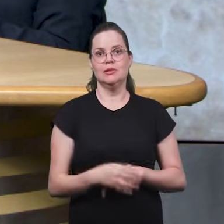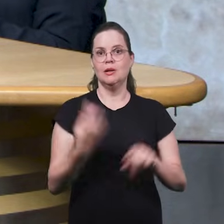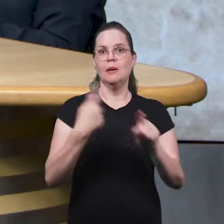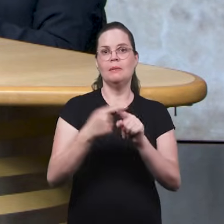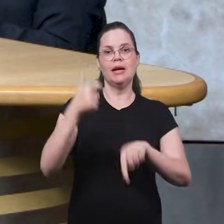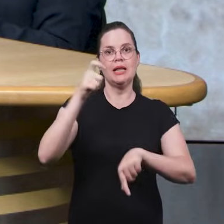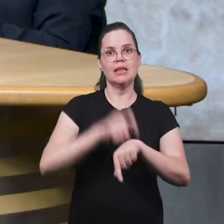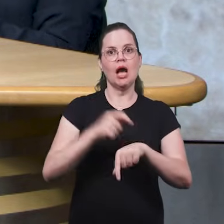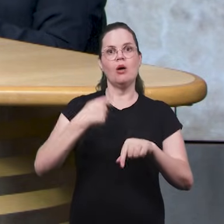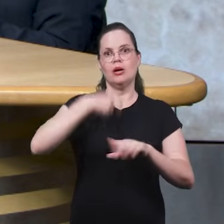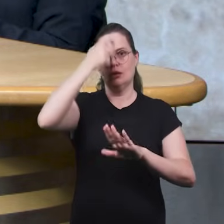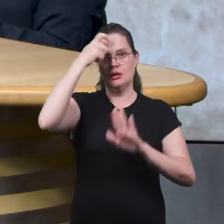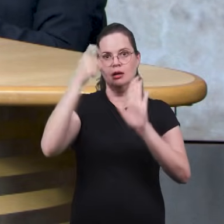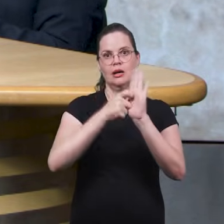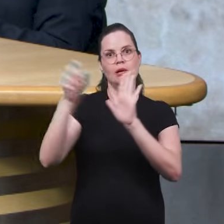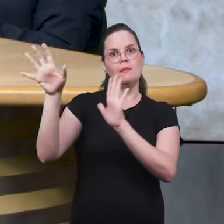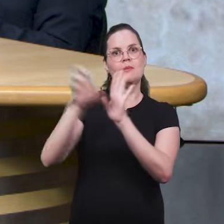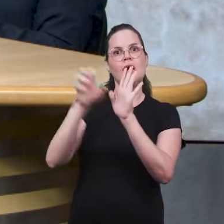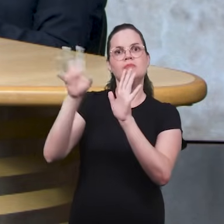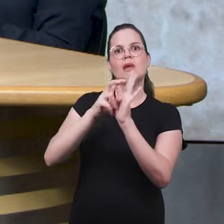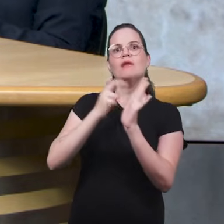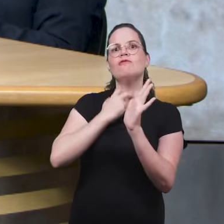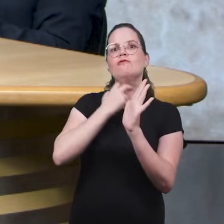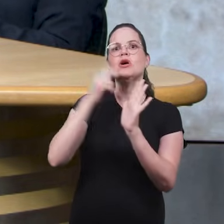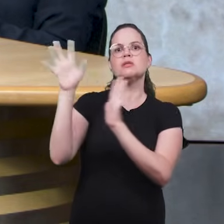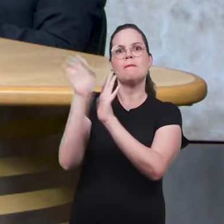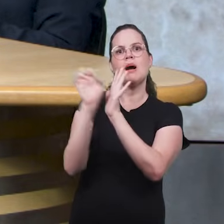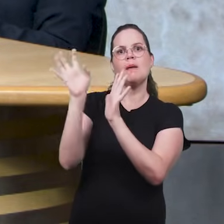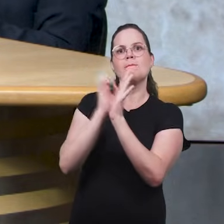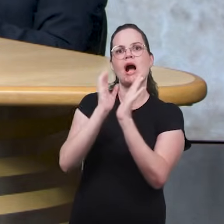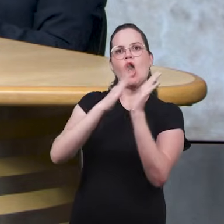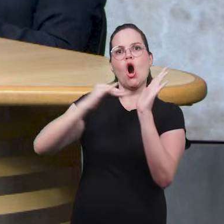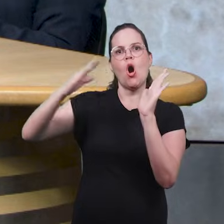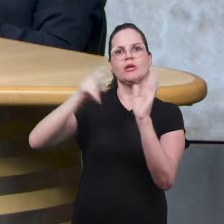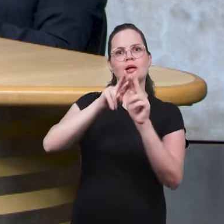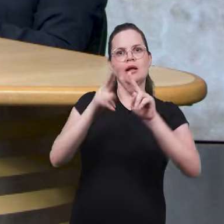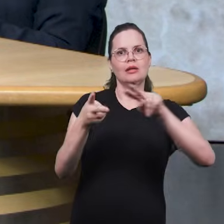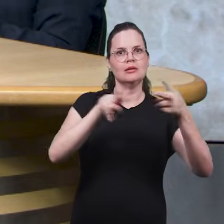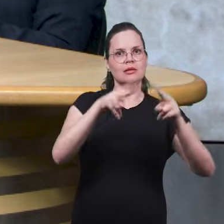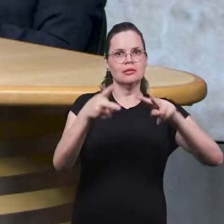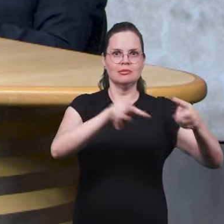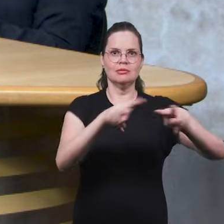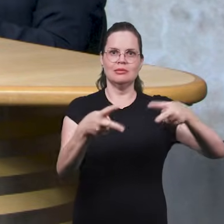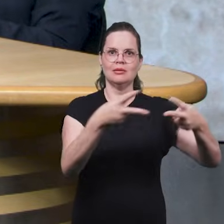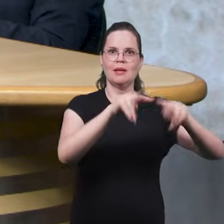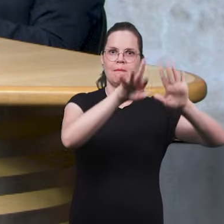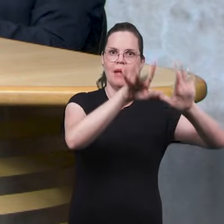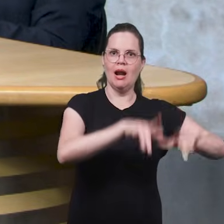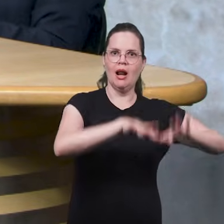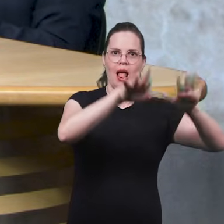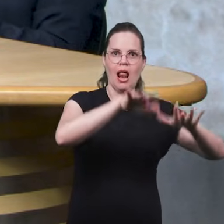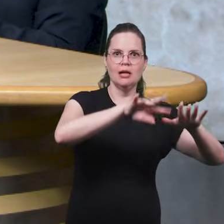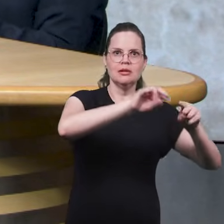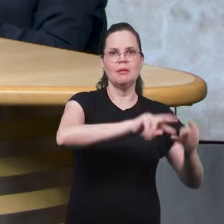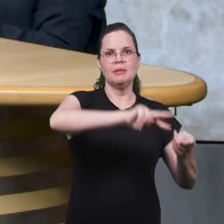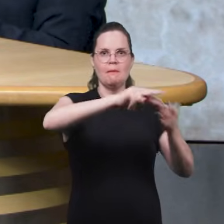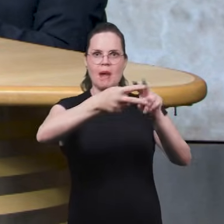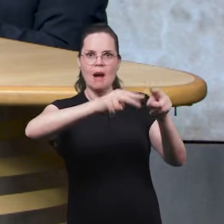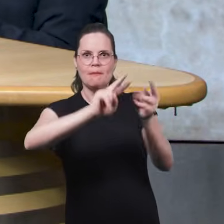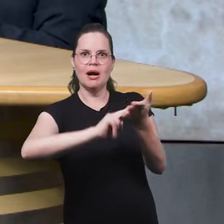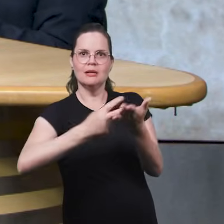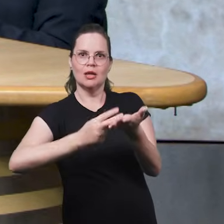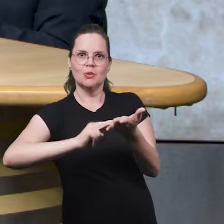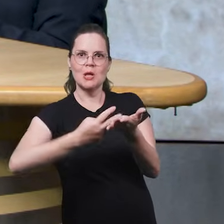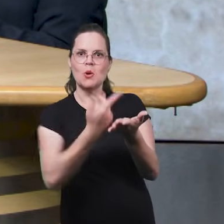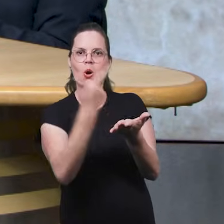ouve e transcreve, ela também lê o que está escrito, na voz que você quiser, no timbre de voz que você quiser. E